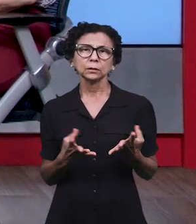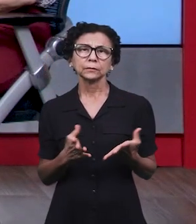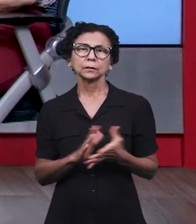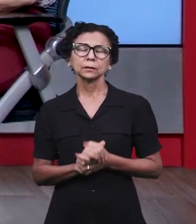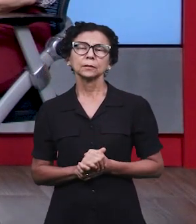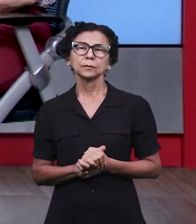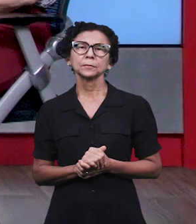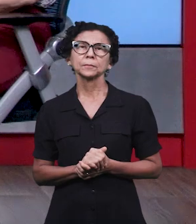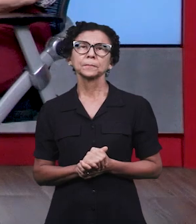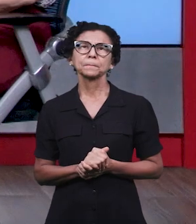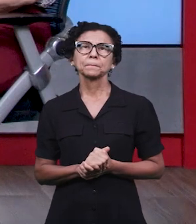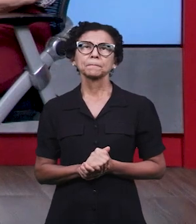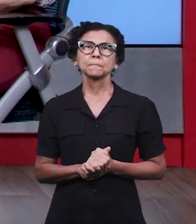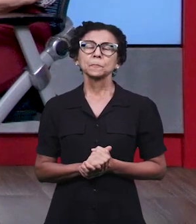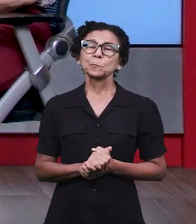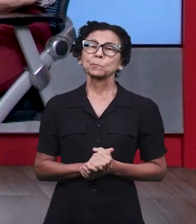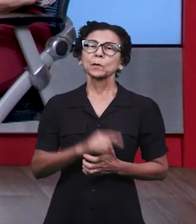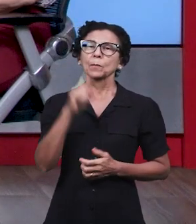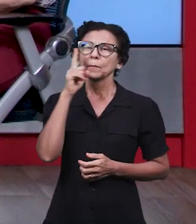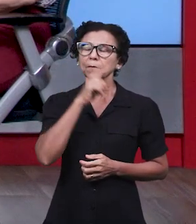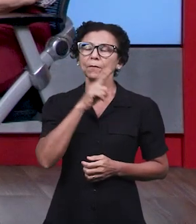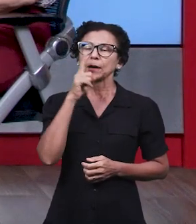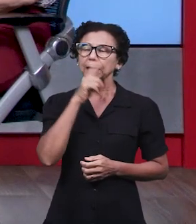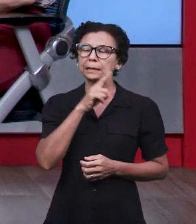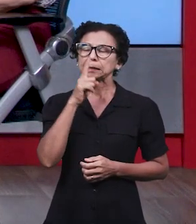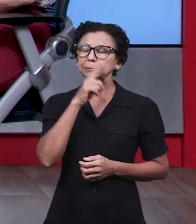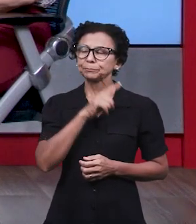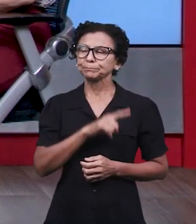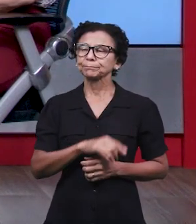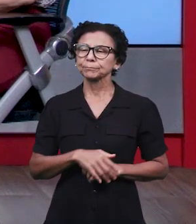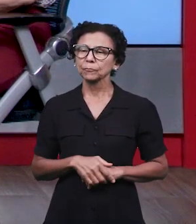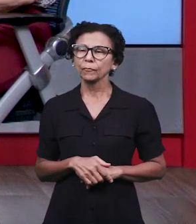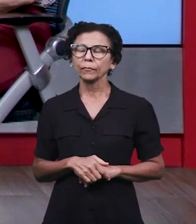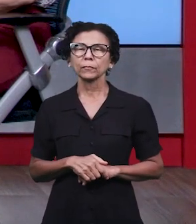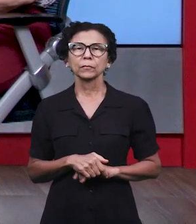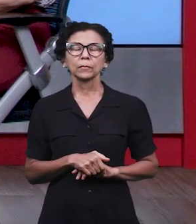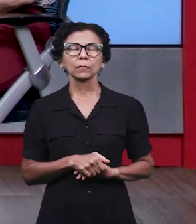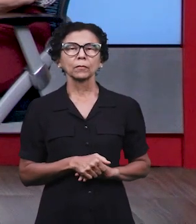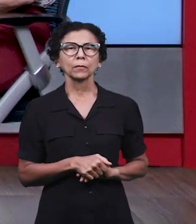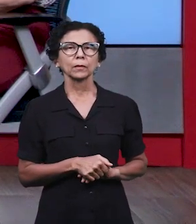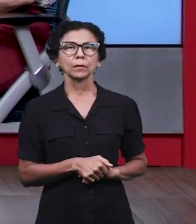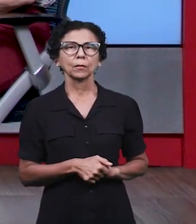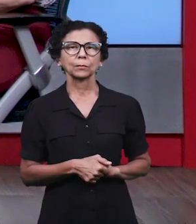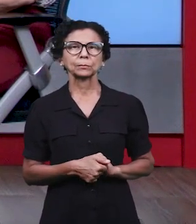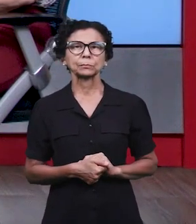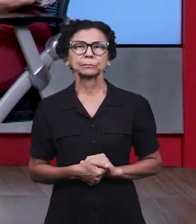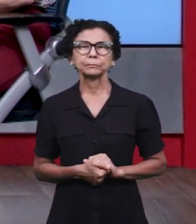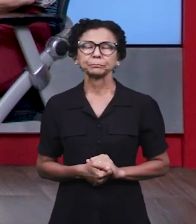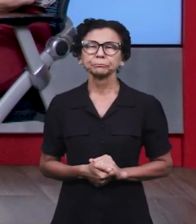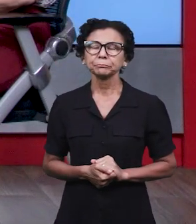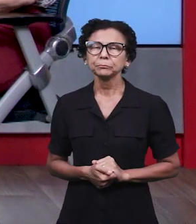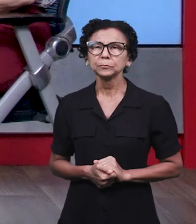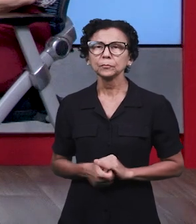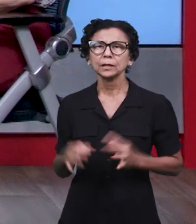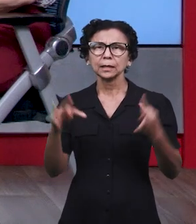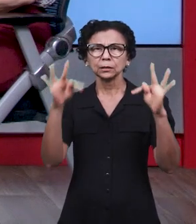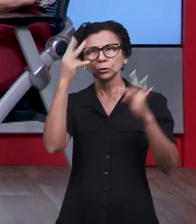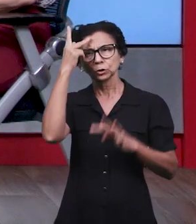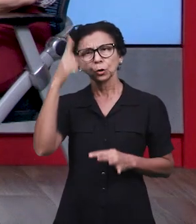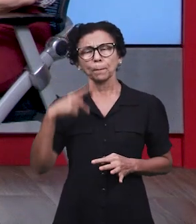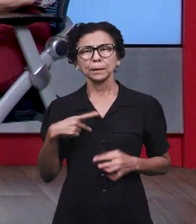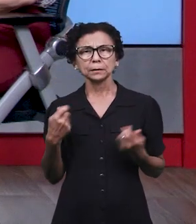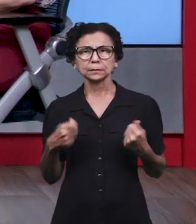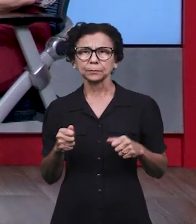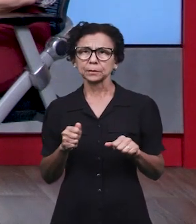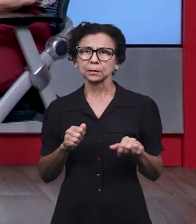assim, existe uma falha ainda, porque as empresas, muitas vezes, ou por falta de recurso, né, quando a gente fala de empresa pequena, ou até por